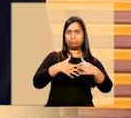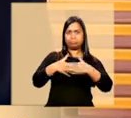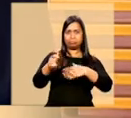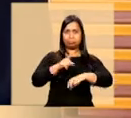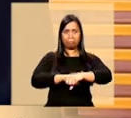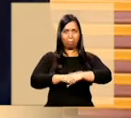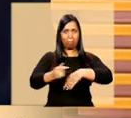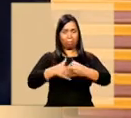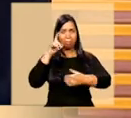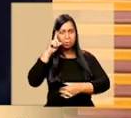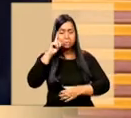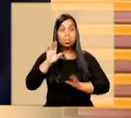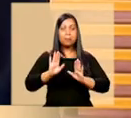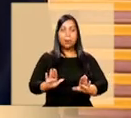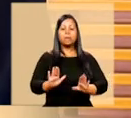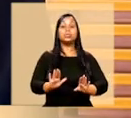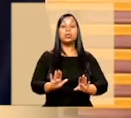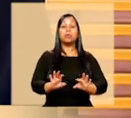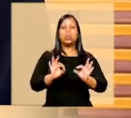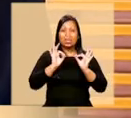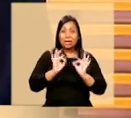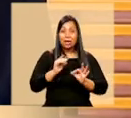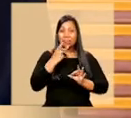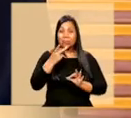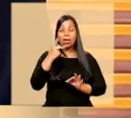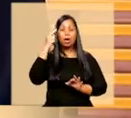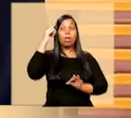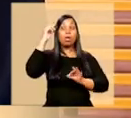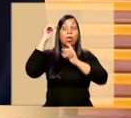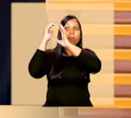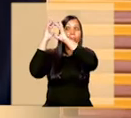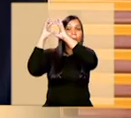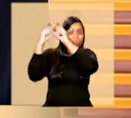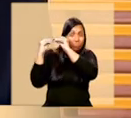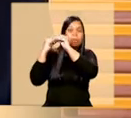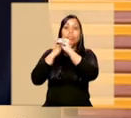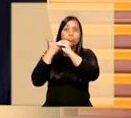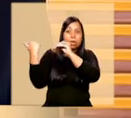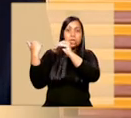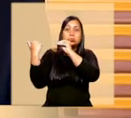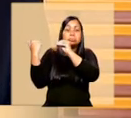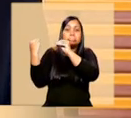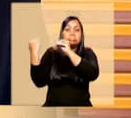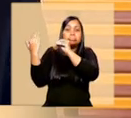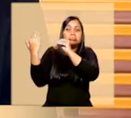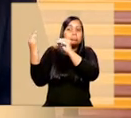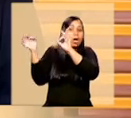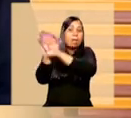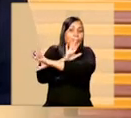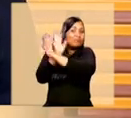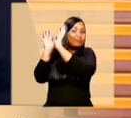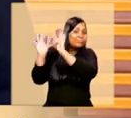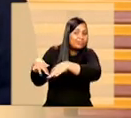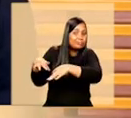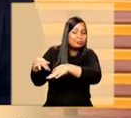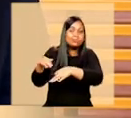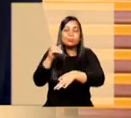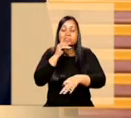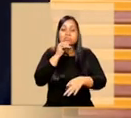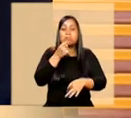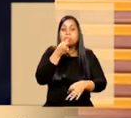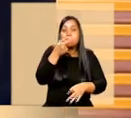reversível. Né? Então, quando é realmente falado de morte cefálica, essa possibilidade se esgotou. O paciente não